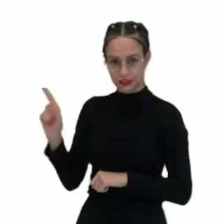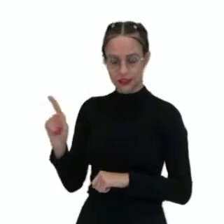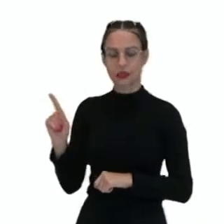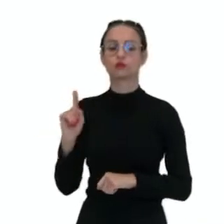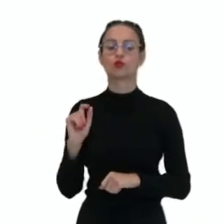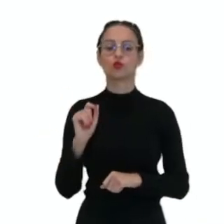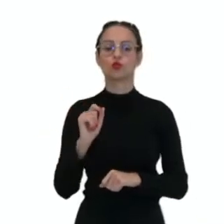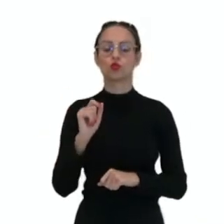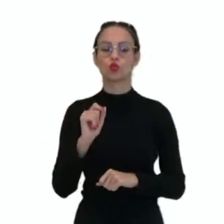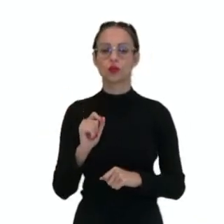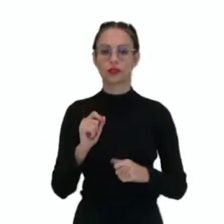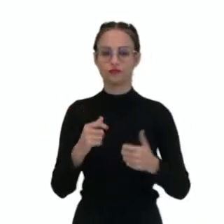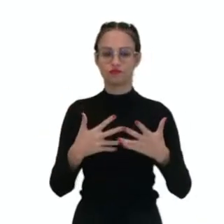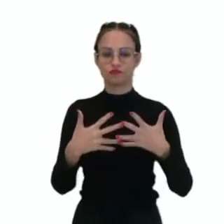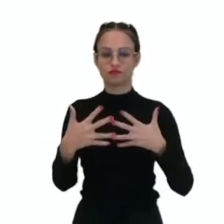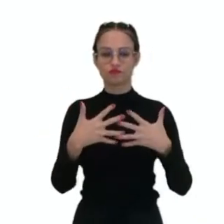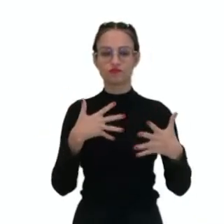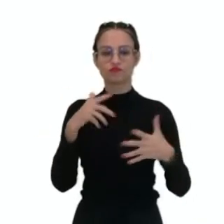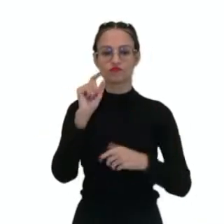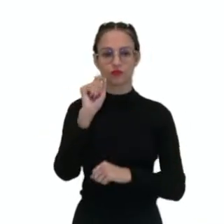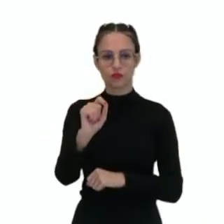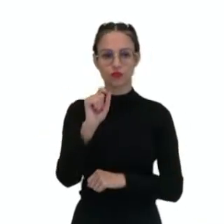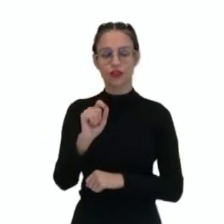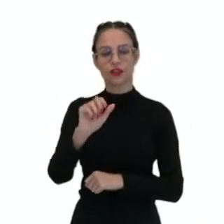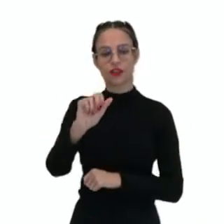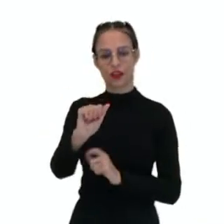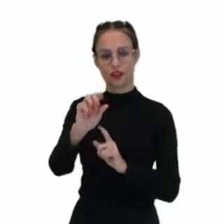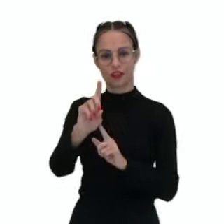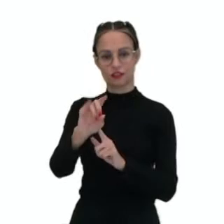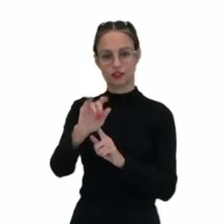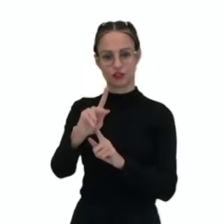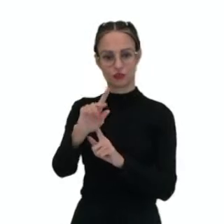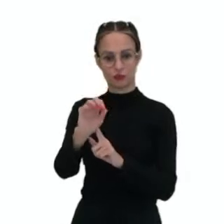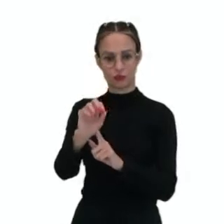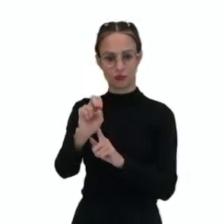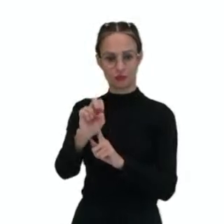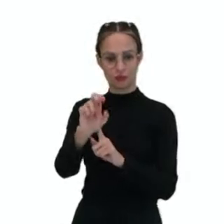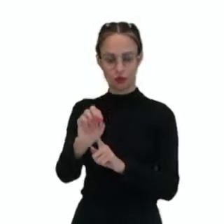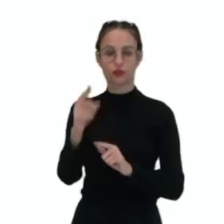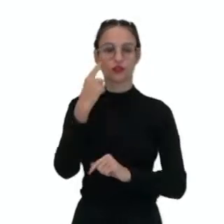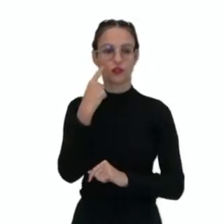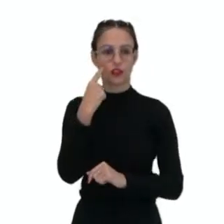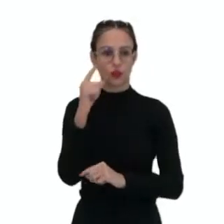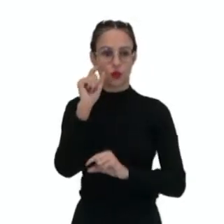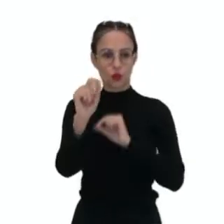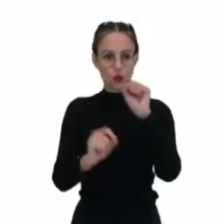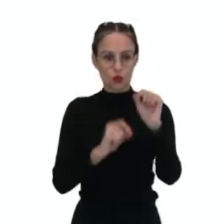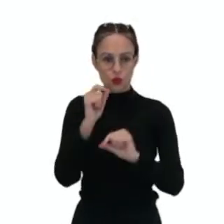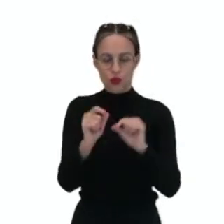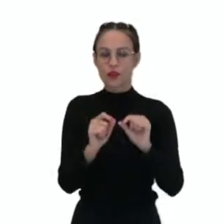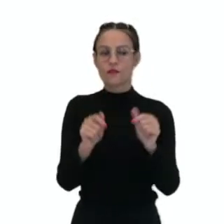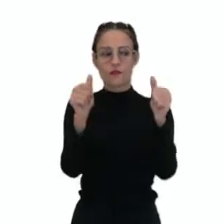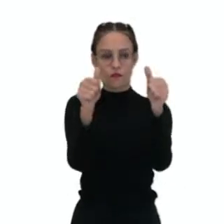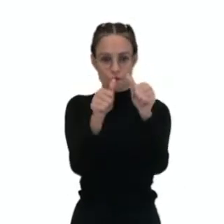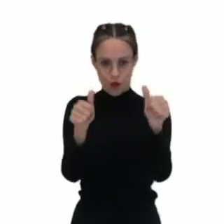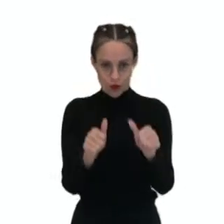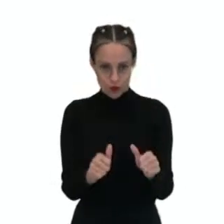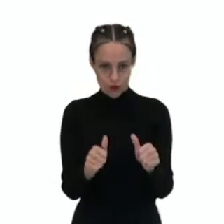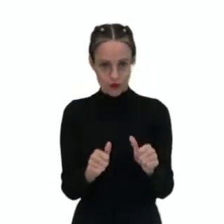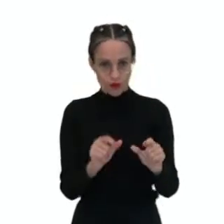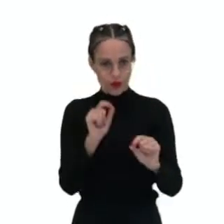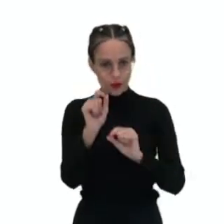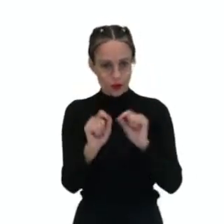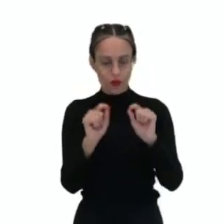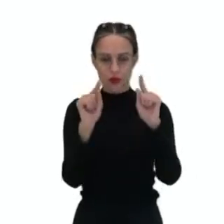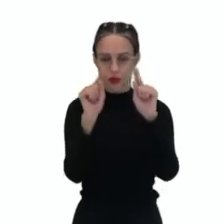tecido, acima a gente tem o tecido adiposo, a gente pode verificar essa forma um tanto